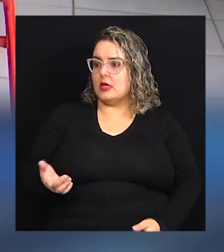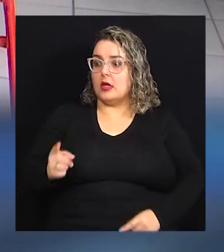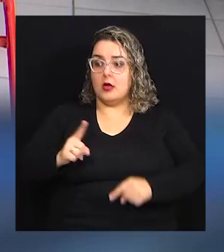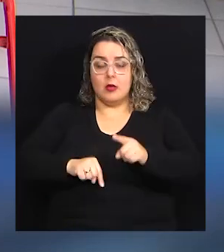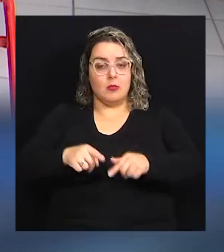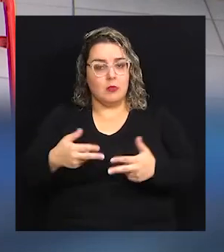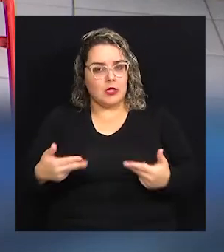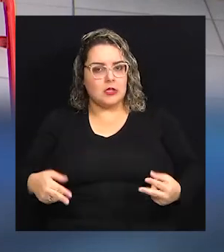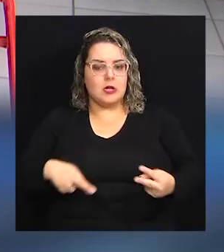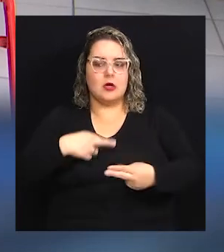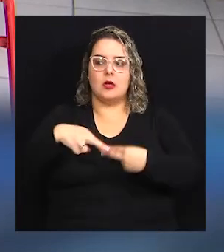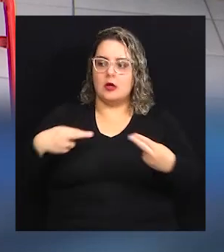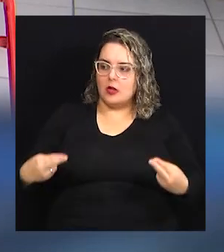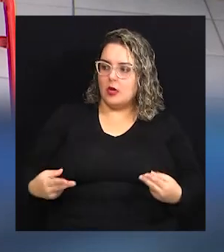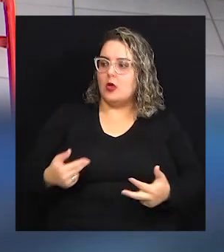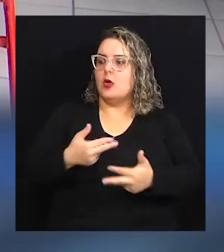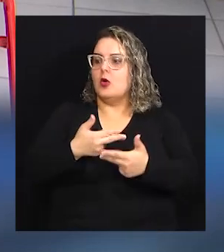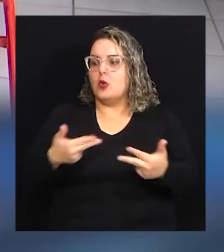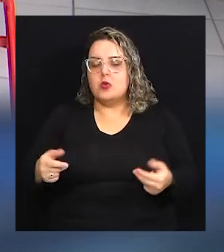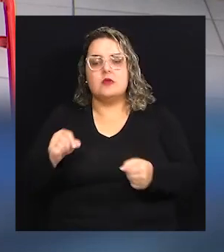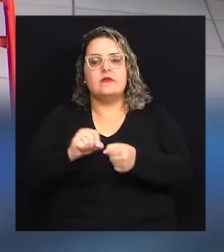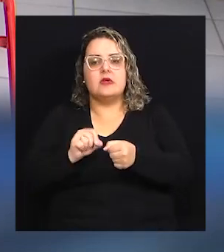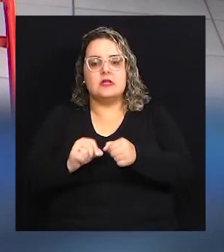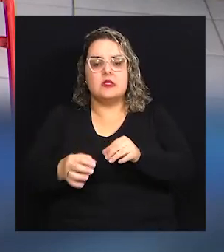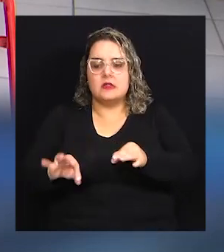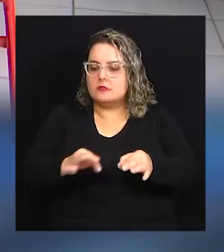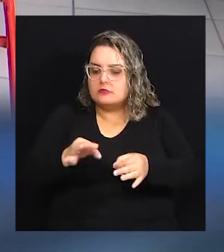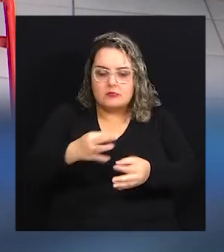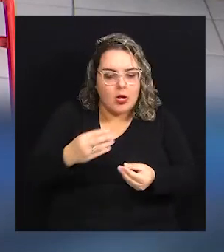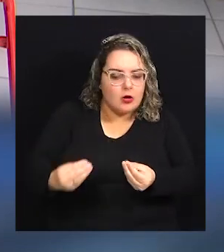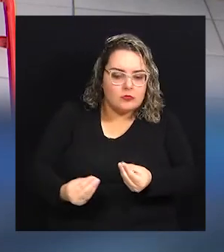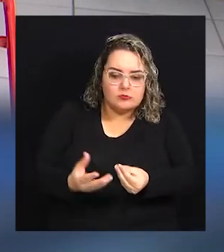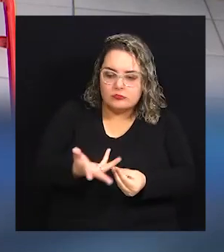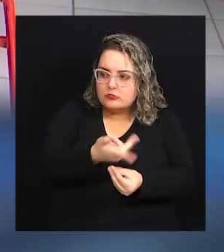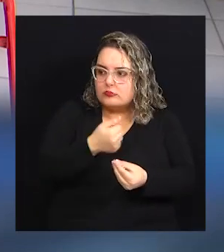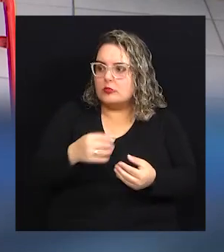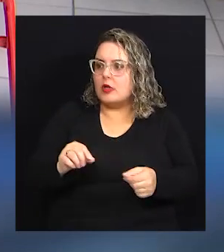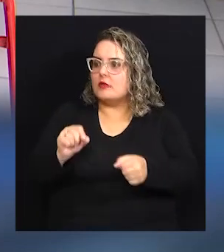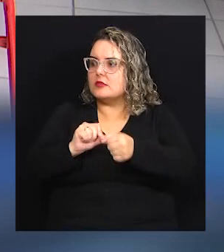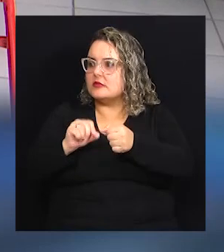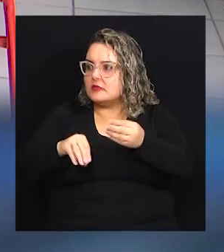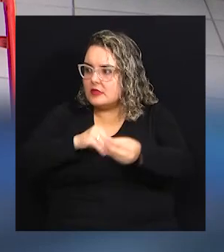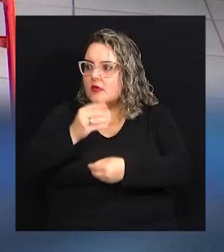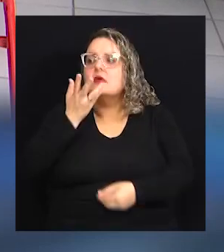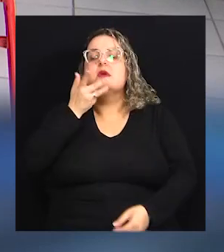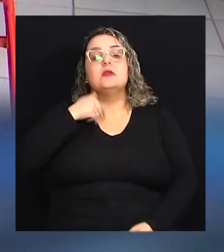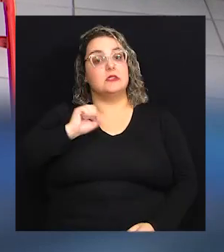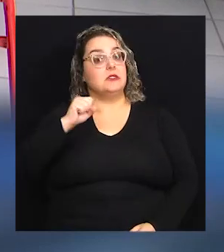aqui muito material reciclado, muita coisa feita à mão. Vocês envolvem as